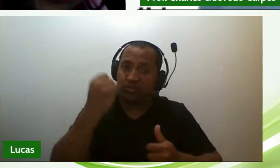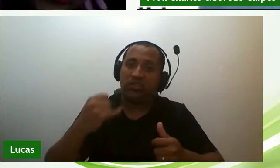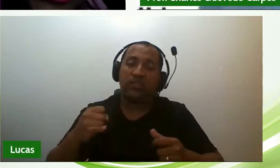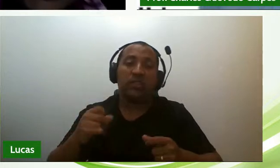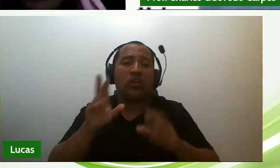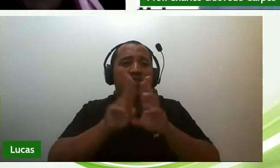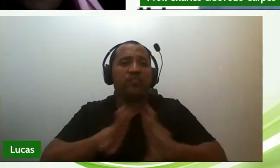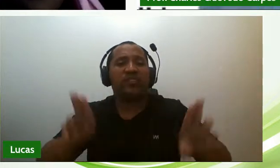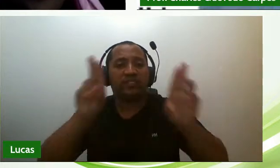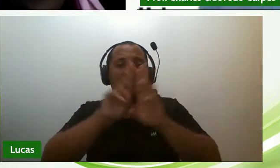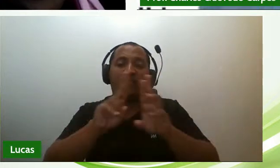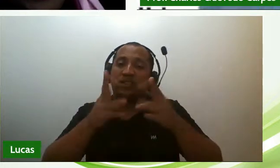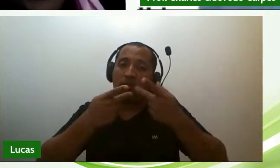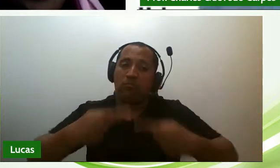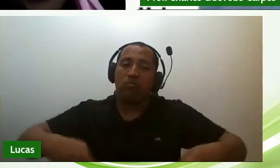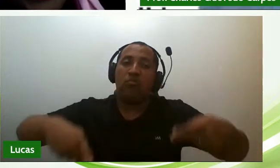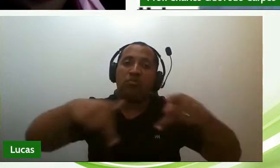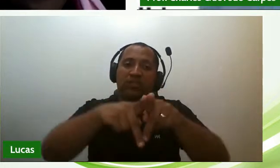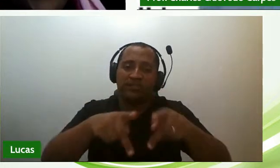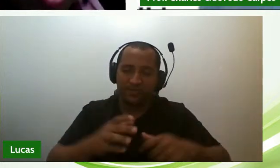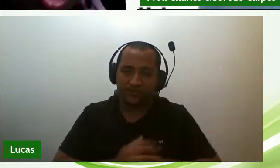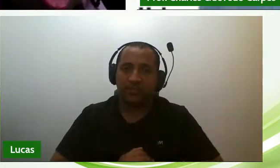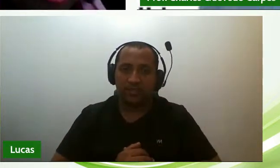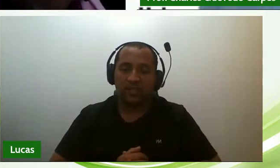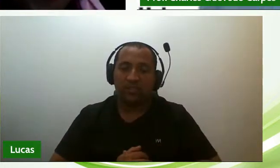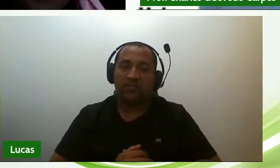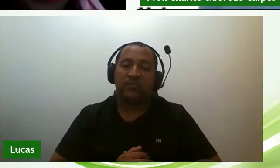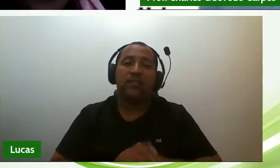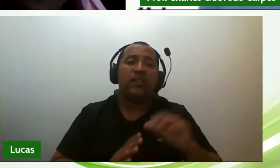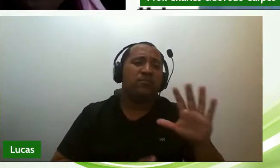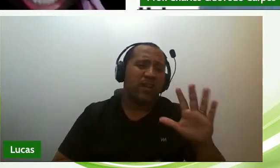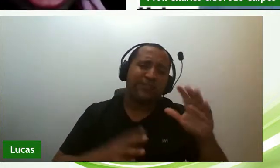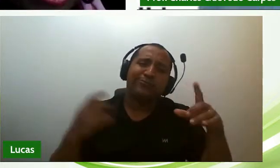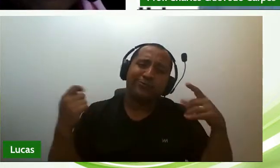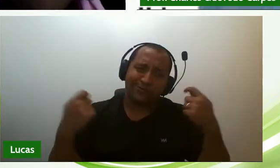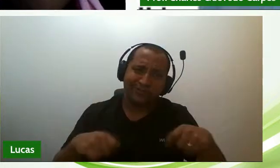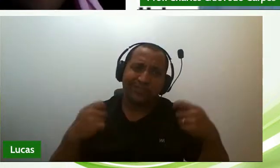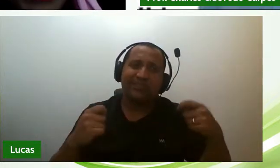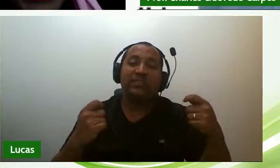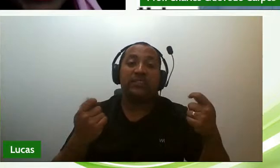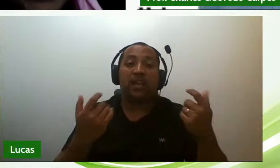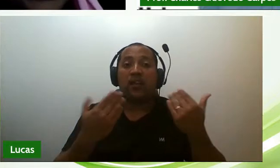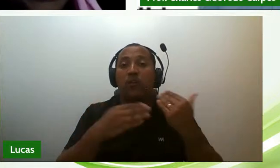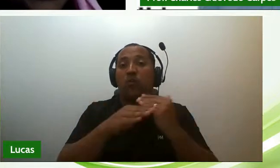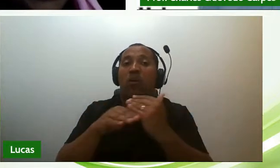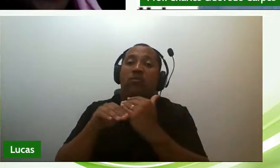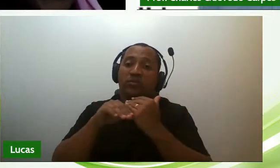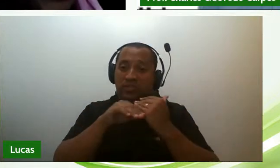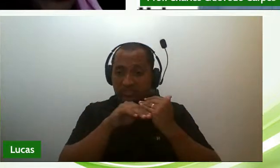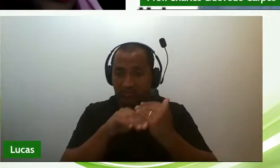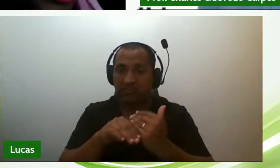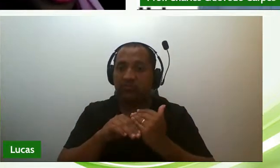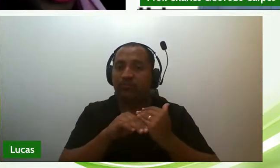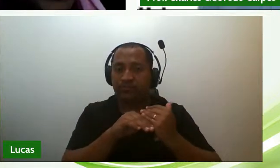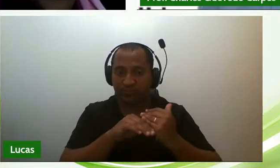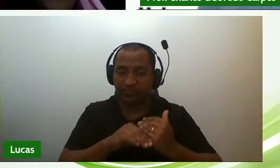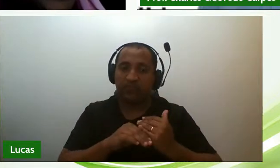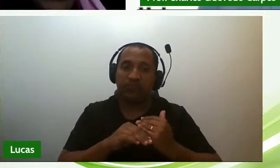Mas incluir as pessoas, né, promove, obviamente, igualdade, né? As